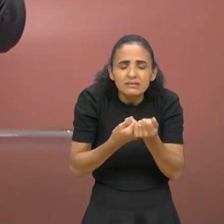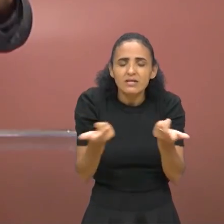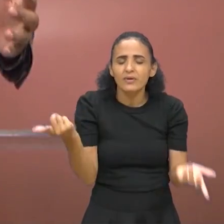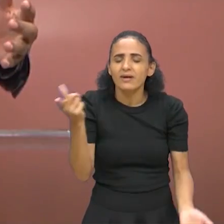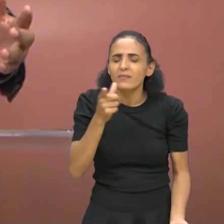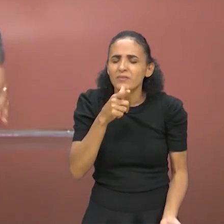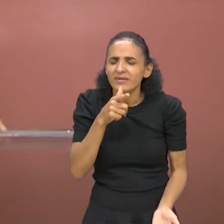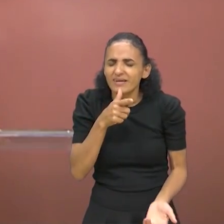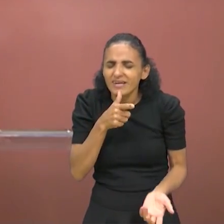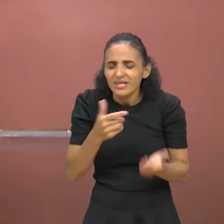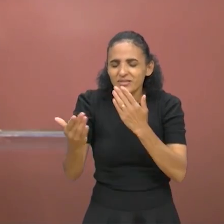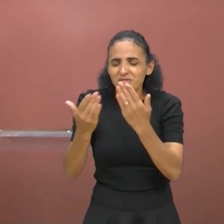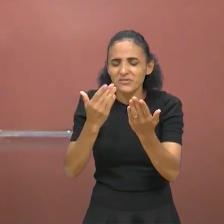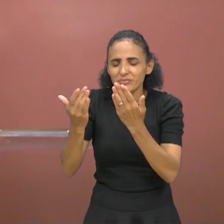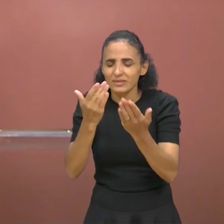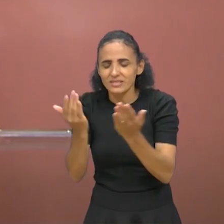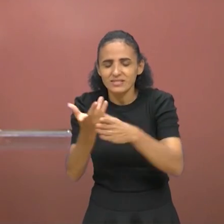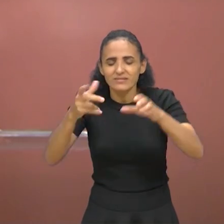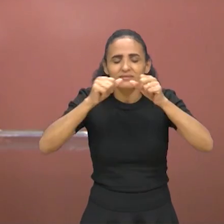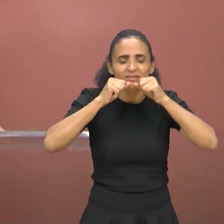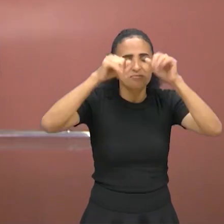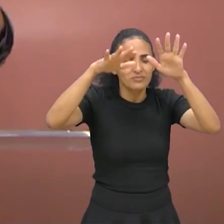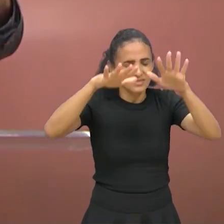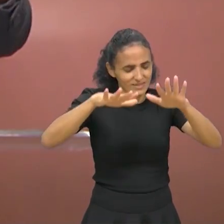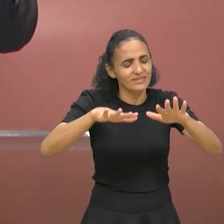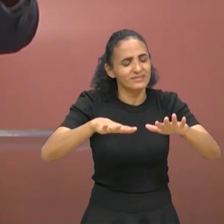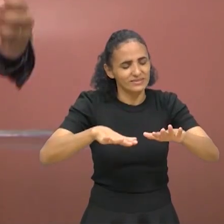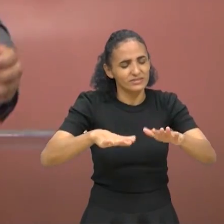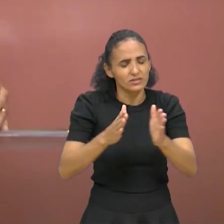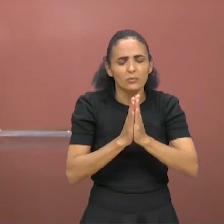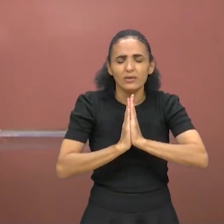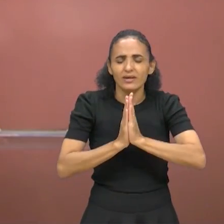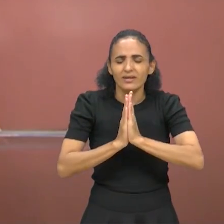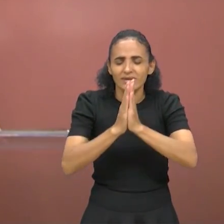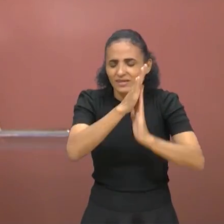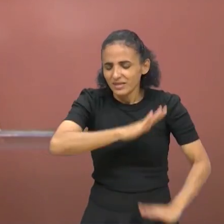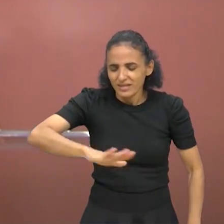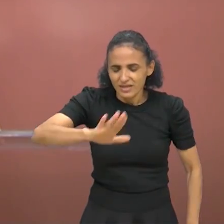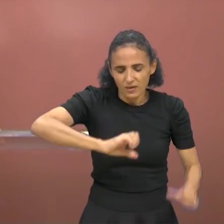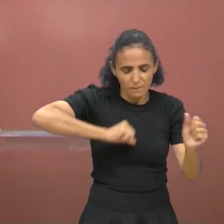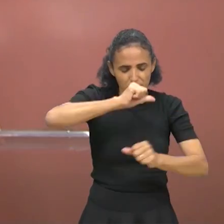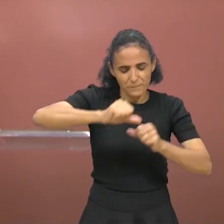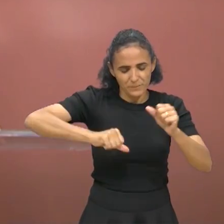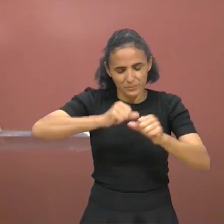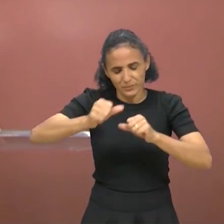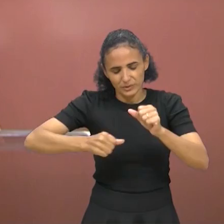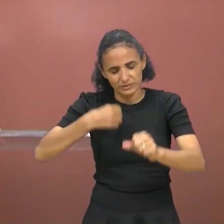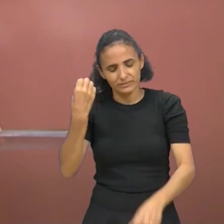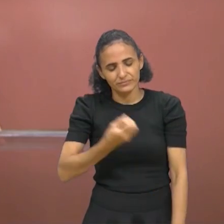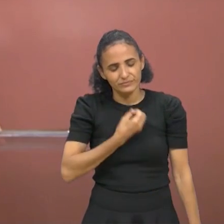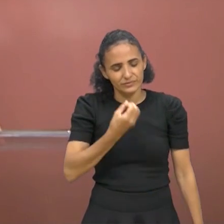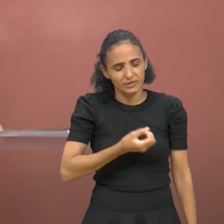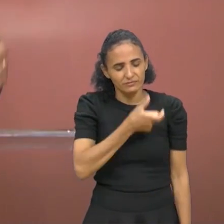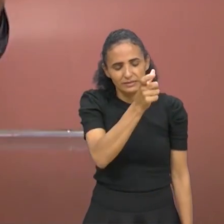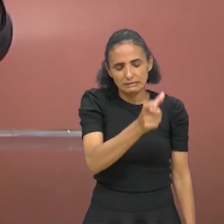não chegou em suas mãos, mas nós te pedimos, leva os teus filhos para Elim, Senhor, transforma as águas amargas em